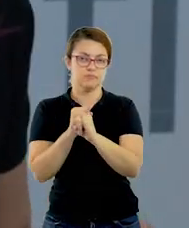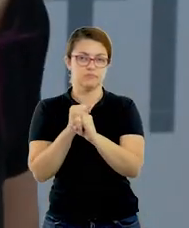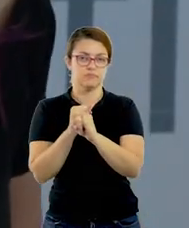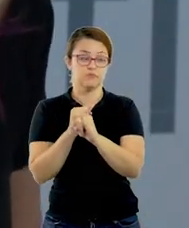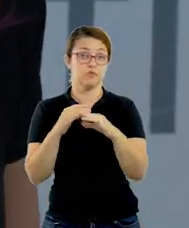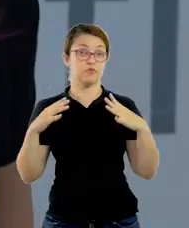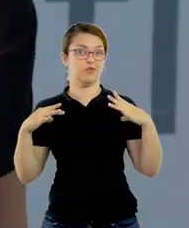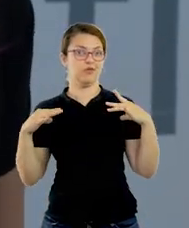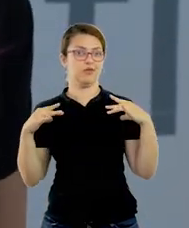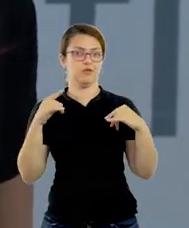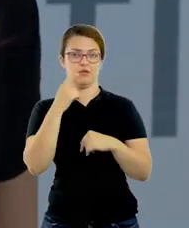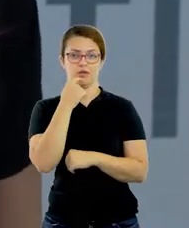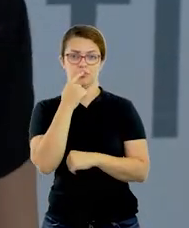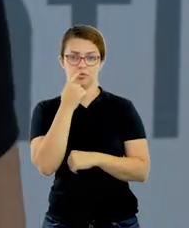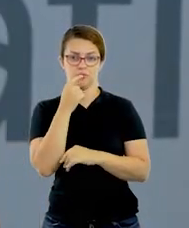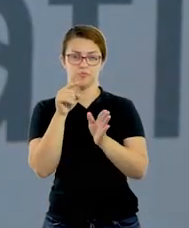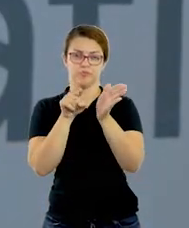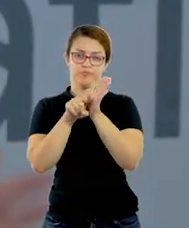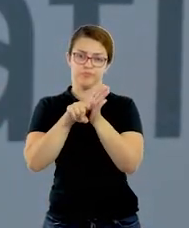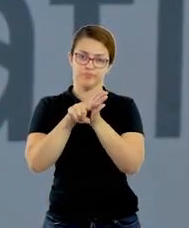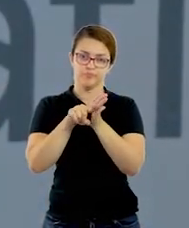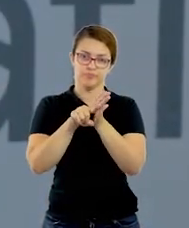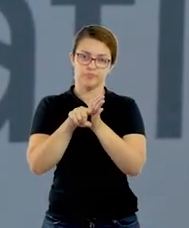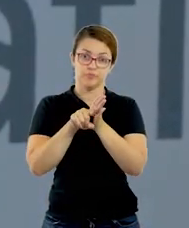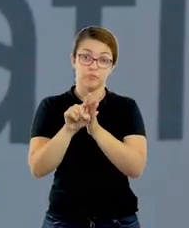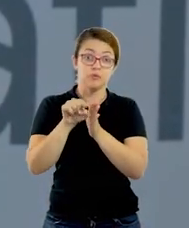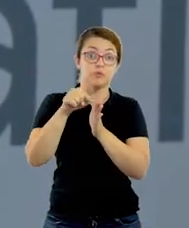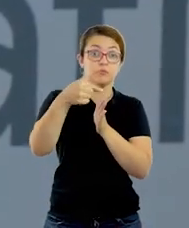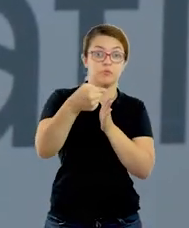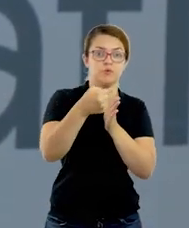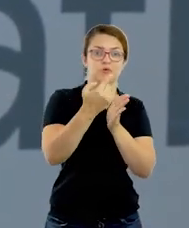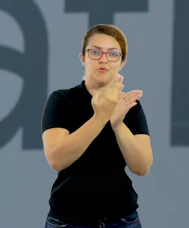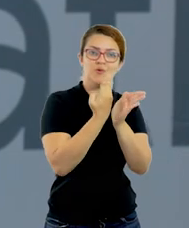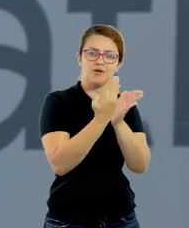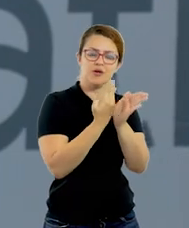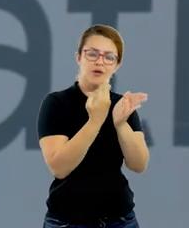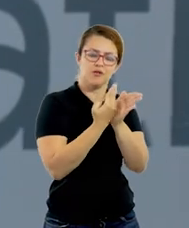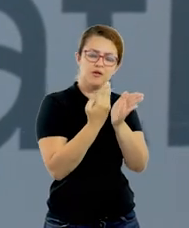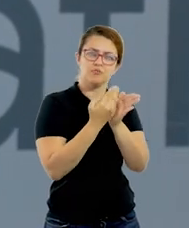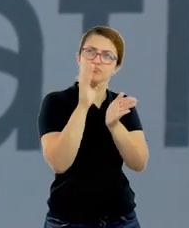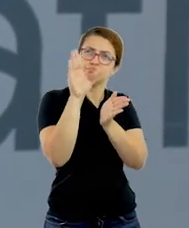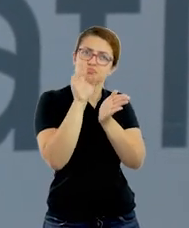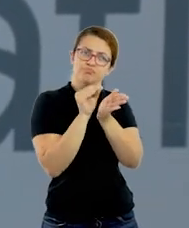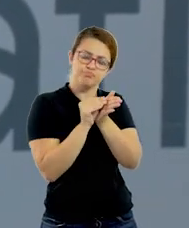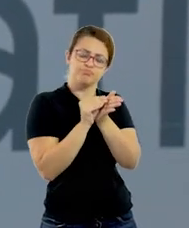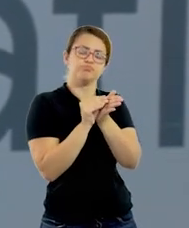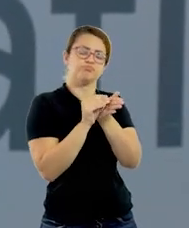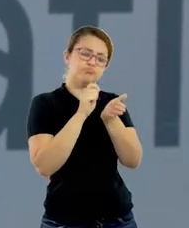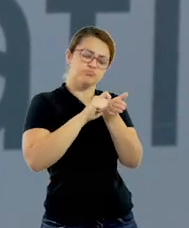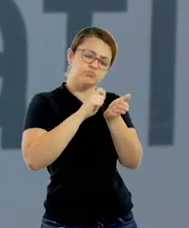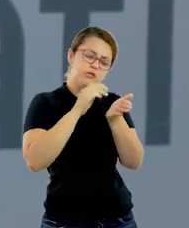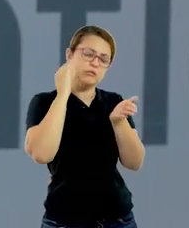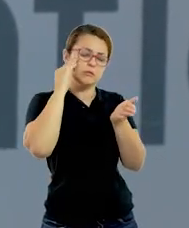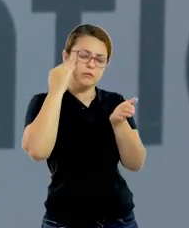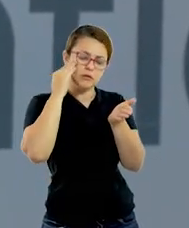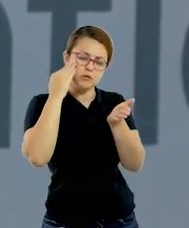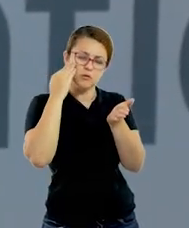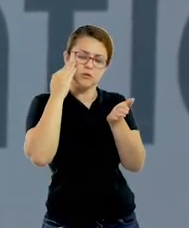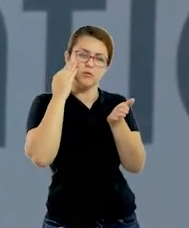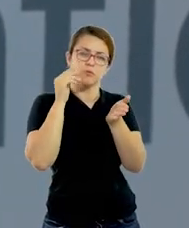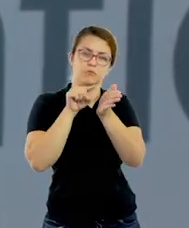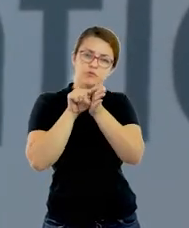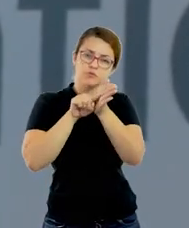sobre o feriado e depois disco transcrever para o caderno o que entendeu e as informações